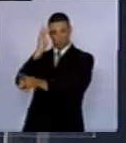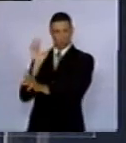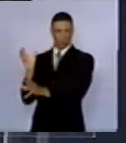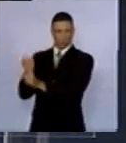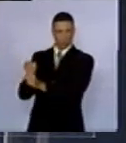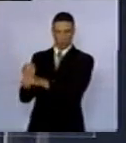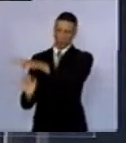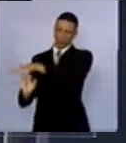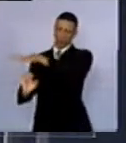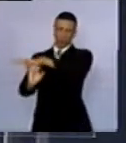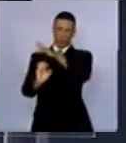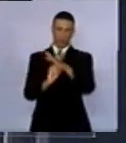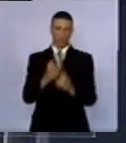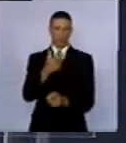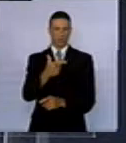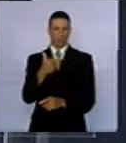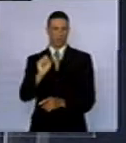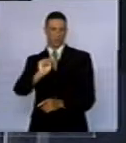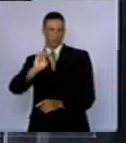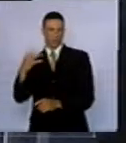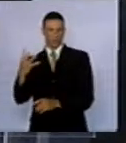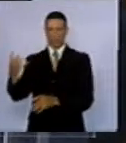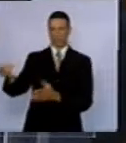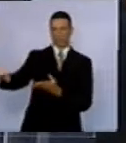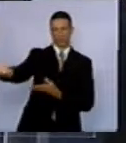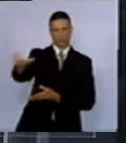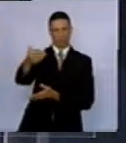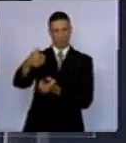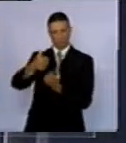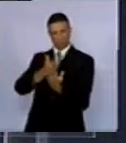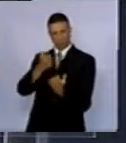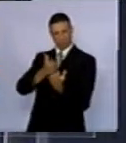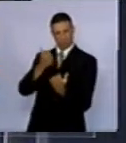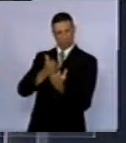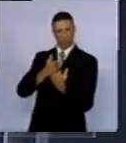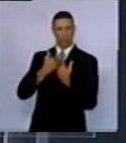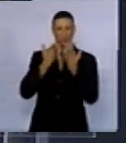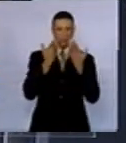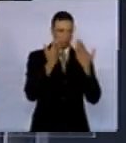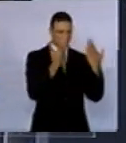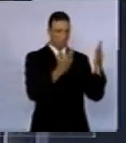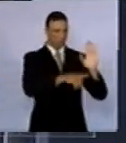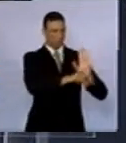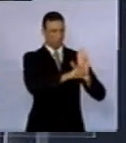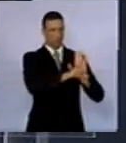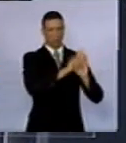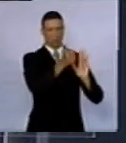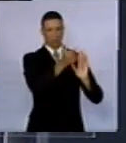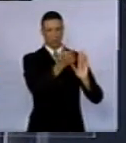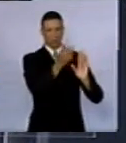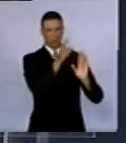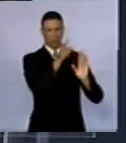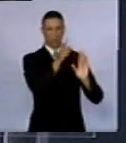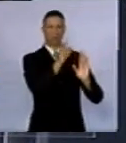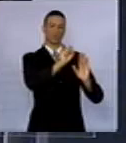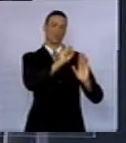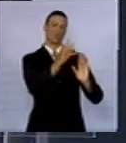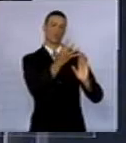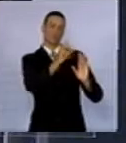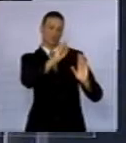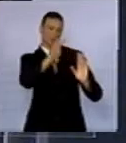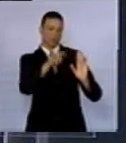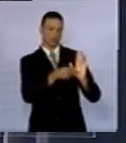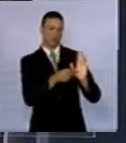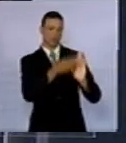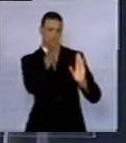284 empresas associadas, se pronuncia plenamente a favor da Lei 12.485, de